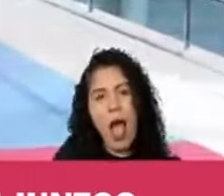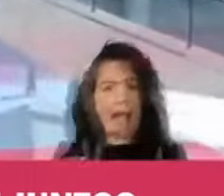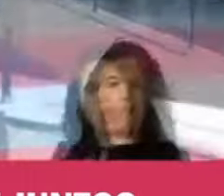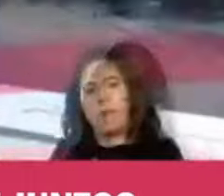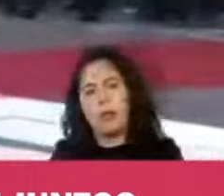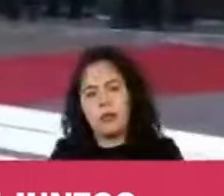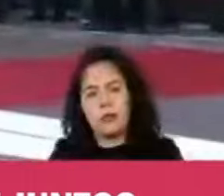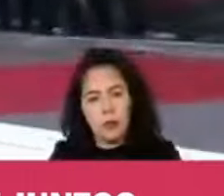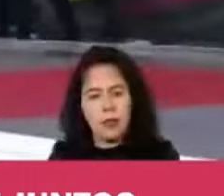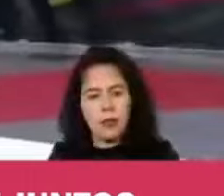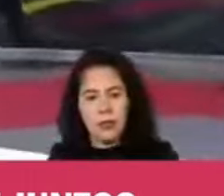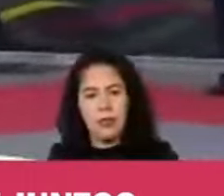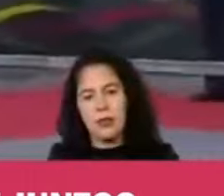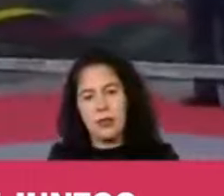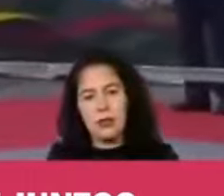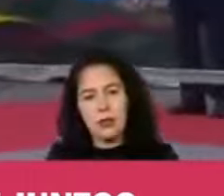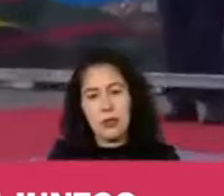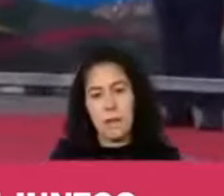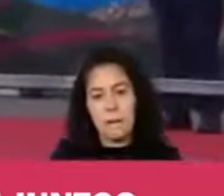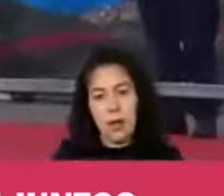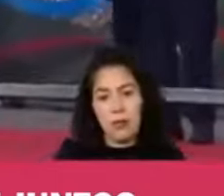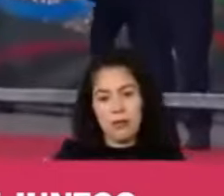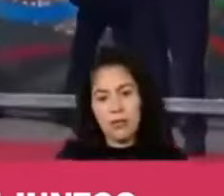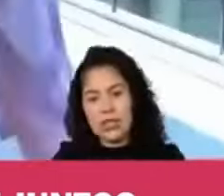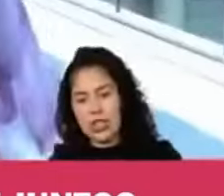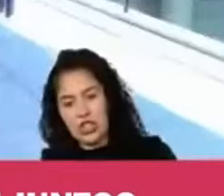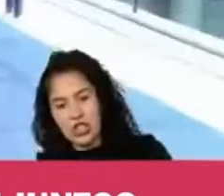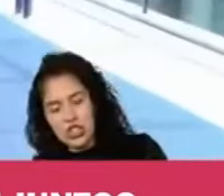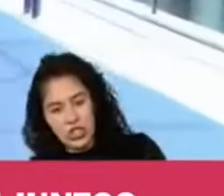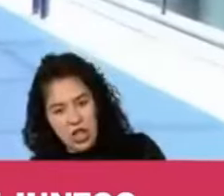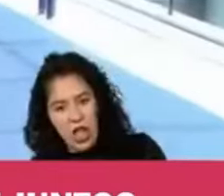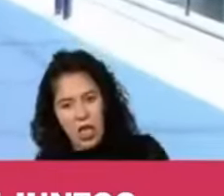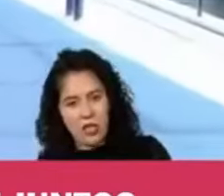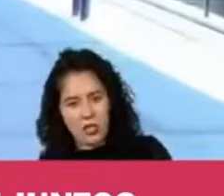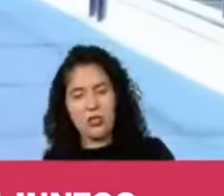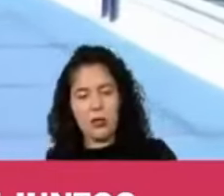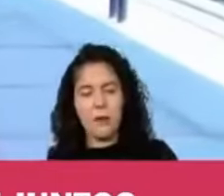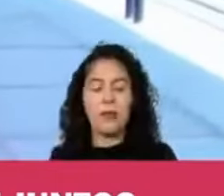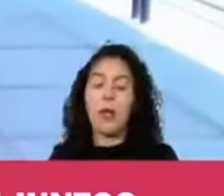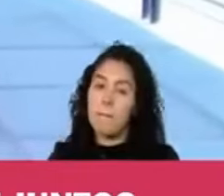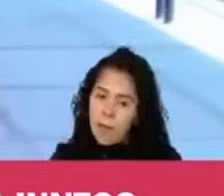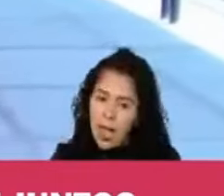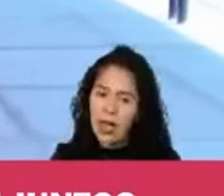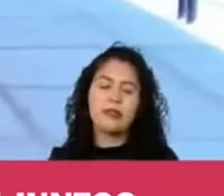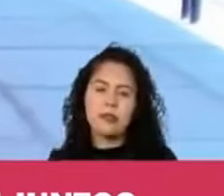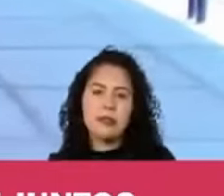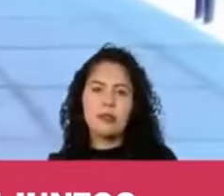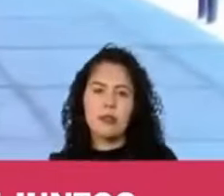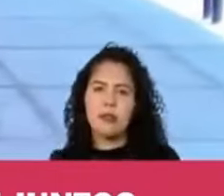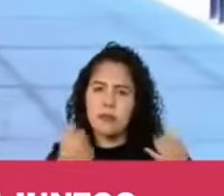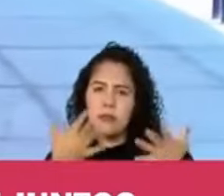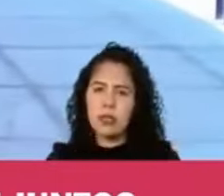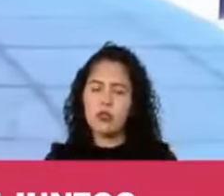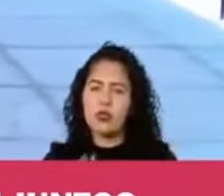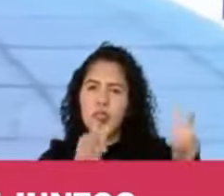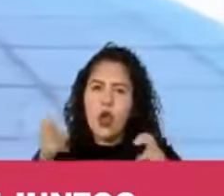Braço fraterno. Aí é italiano. Esse é o nome dela.